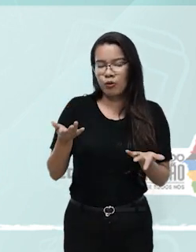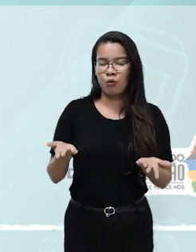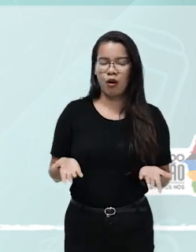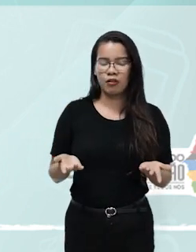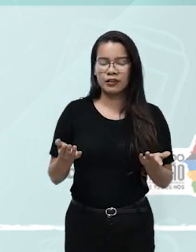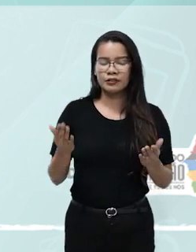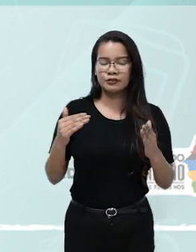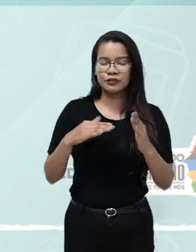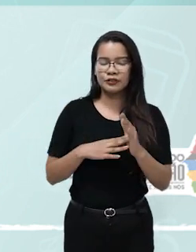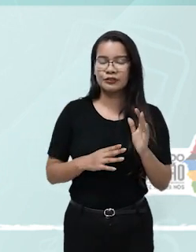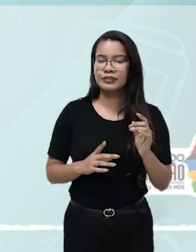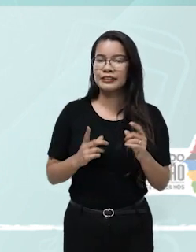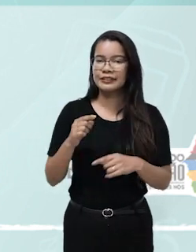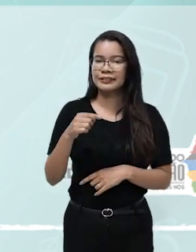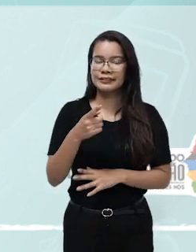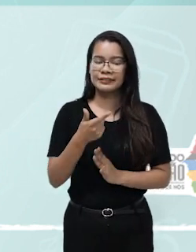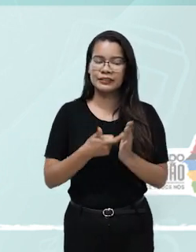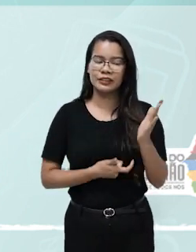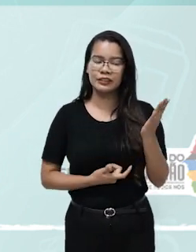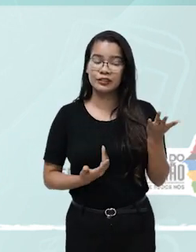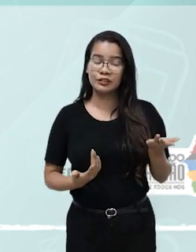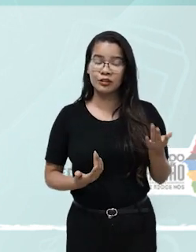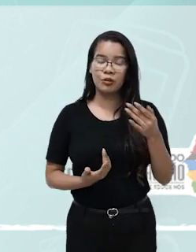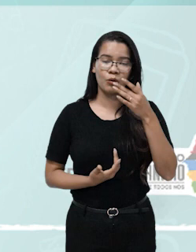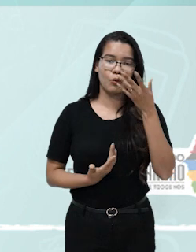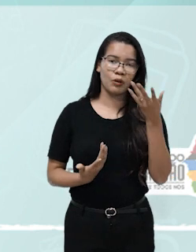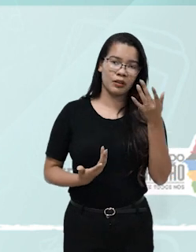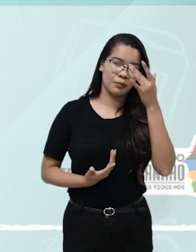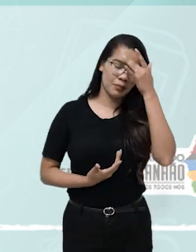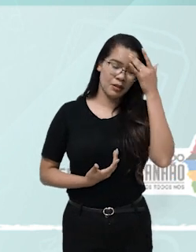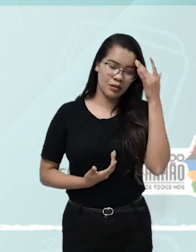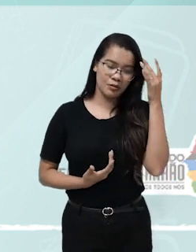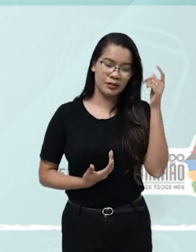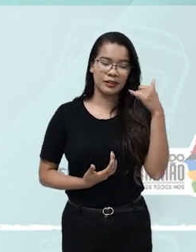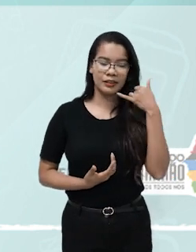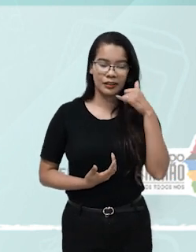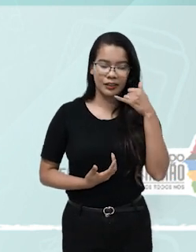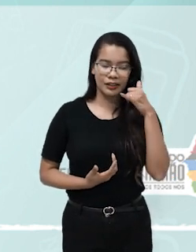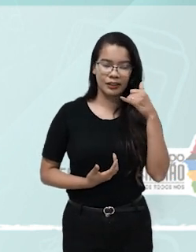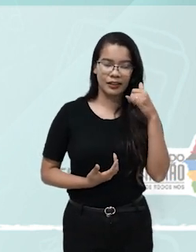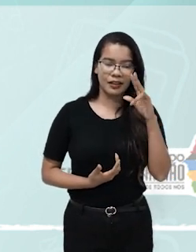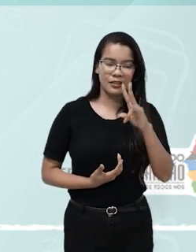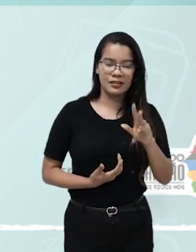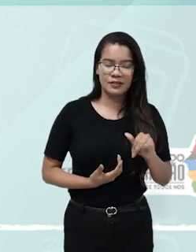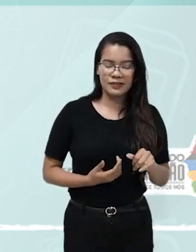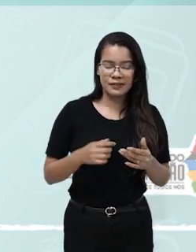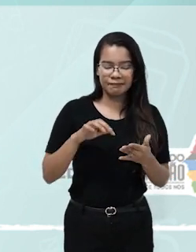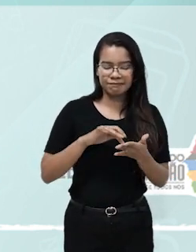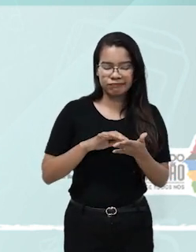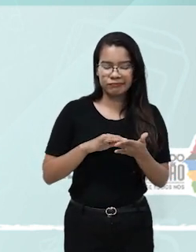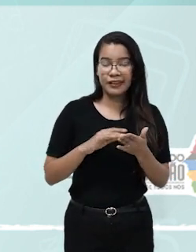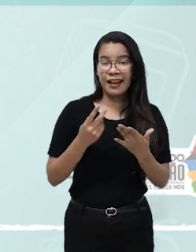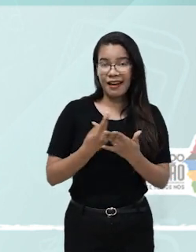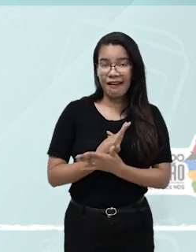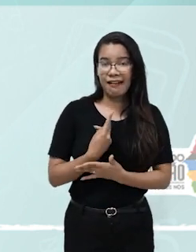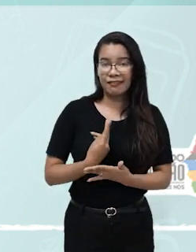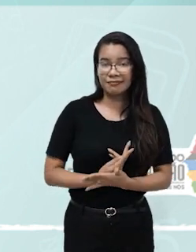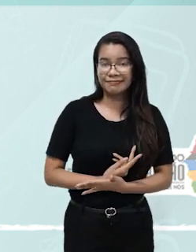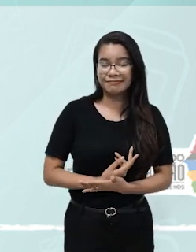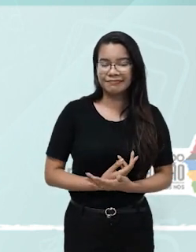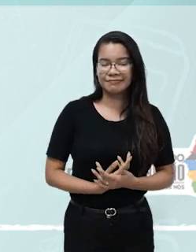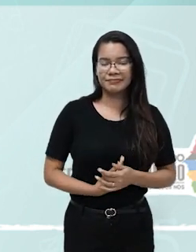alguém liga para a tua casa para falar com alguém. A intenção é essa. Às vezes digitou o número errado, tá